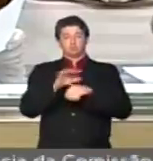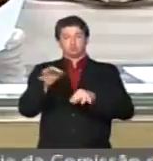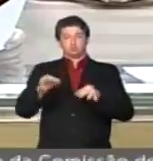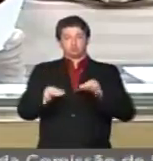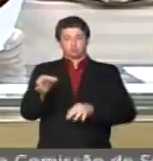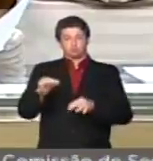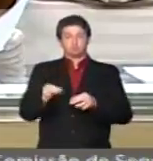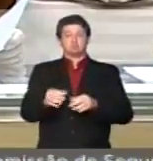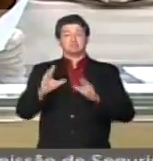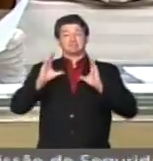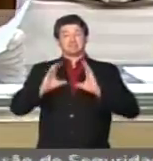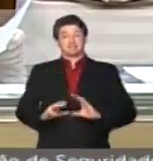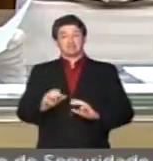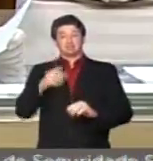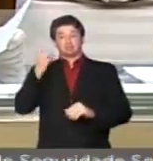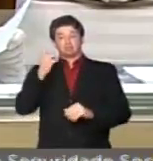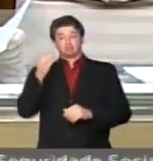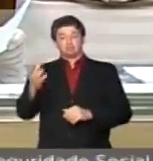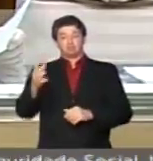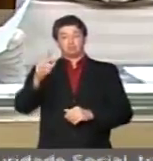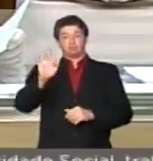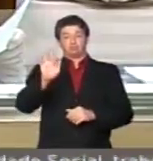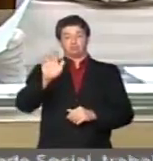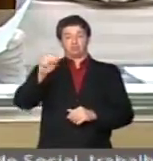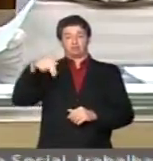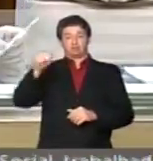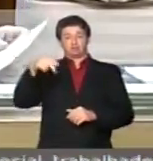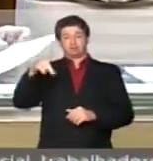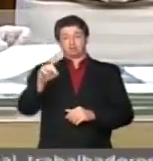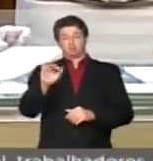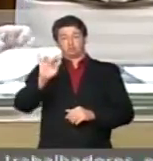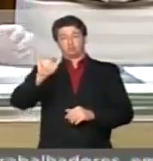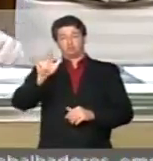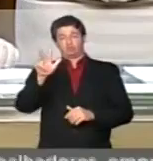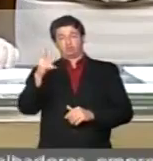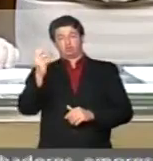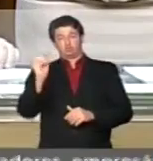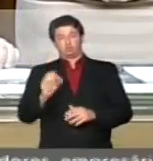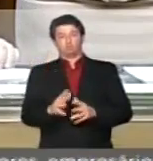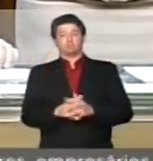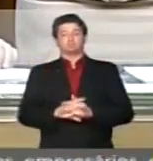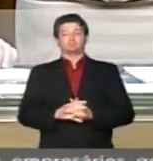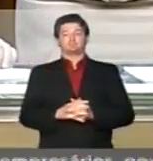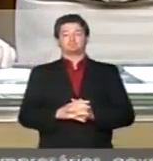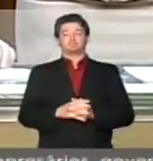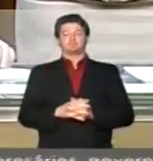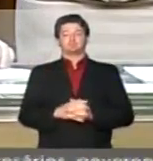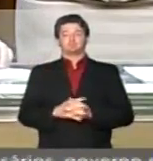e Cidadania. Conceda a palavra ao deputado Fernando Filho.